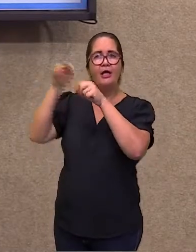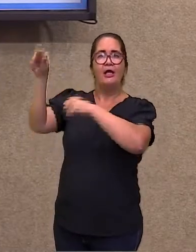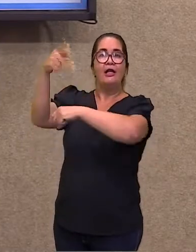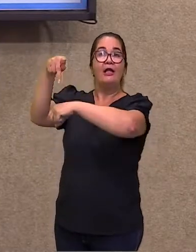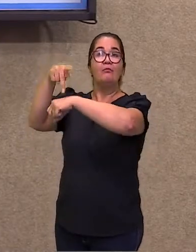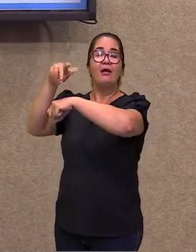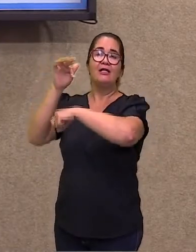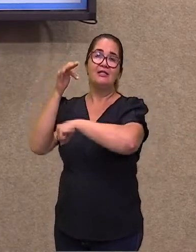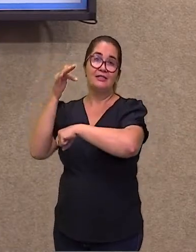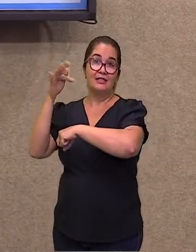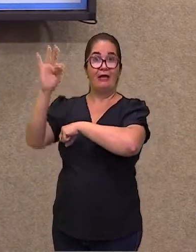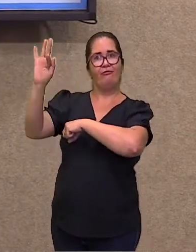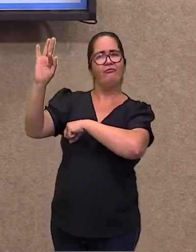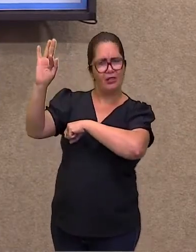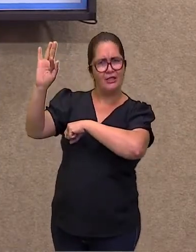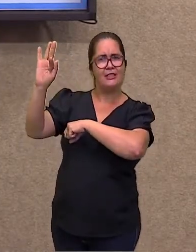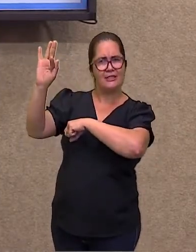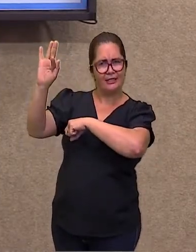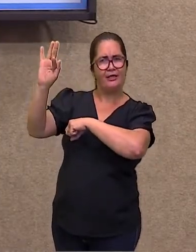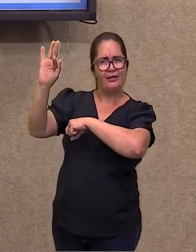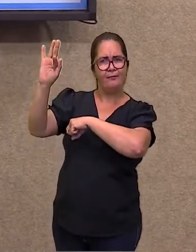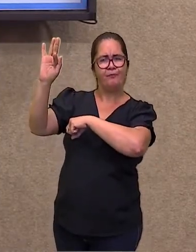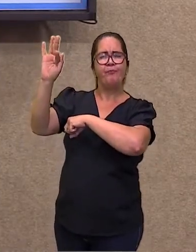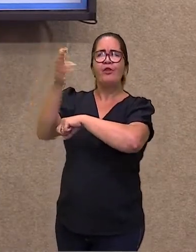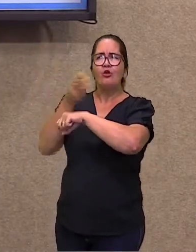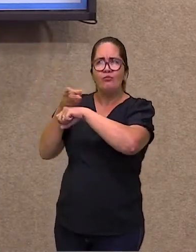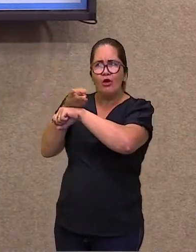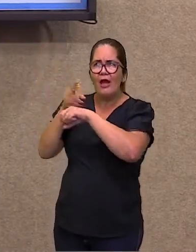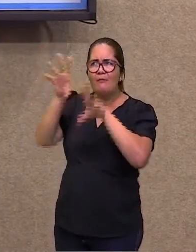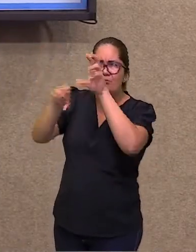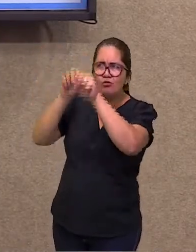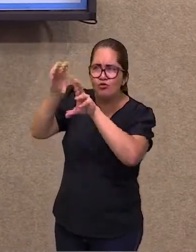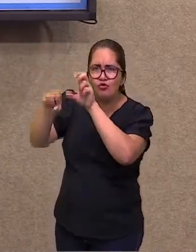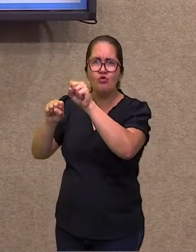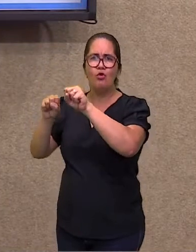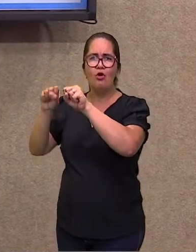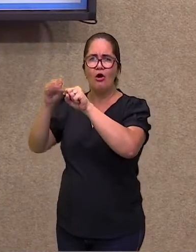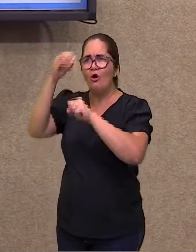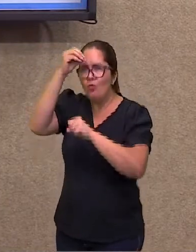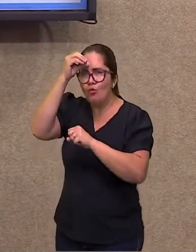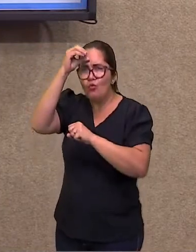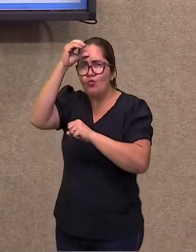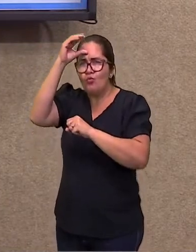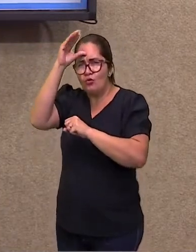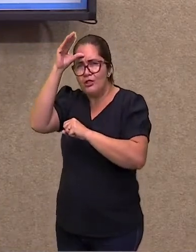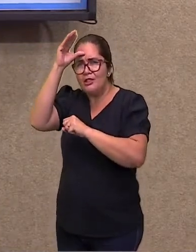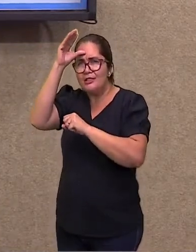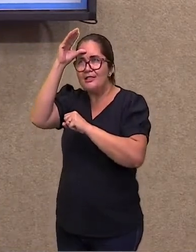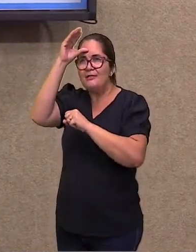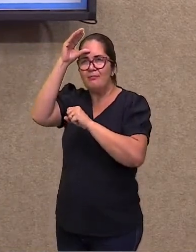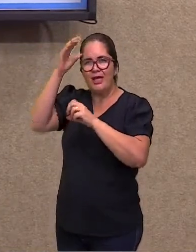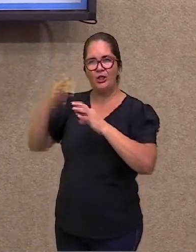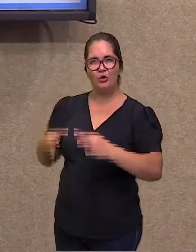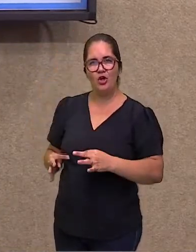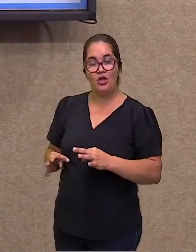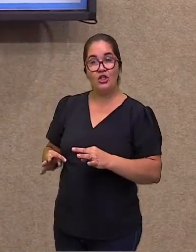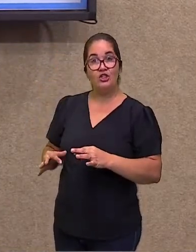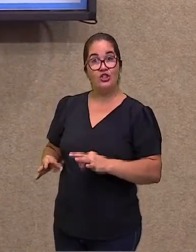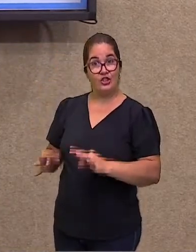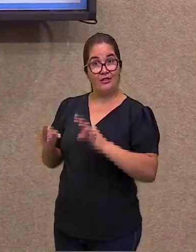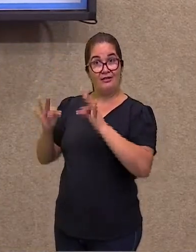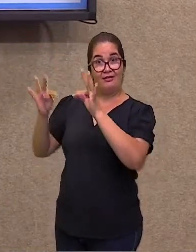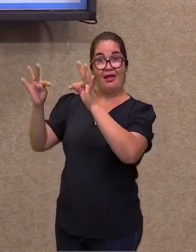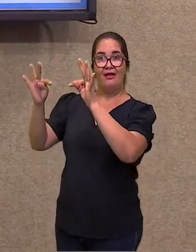pontilhismo acabam indo à França em algum momento da sua vida a aperfeiçoar as técnicas. Ele era desenhista,